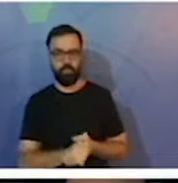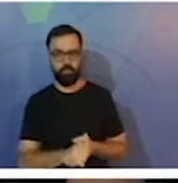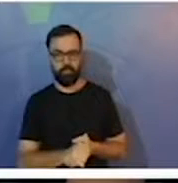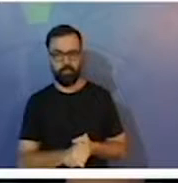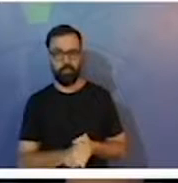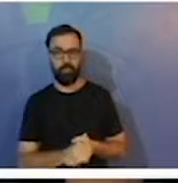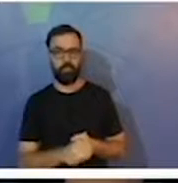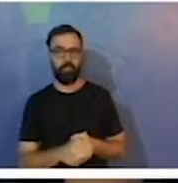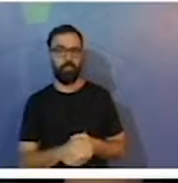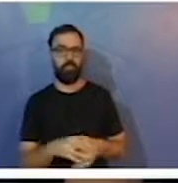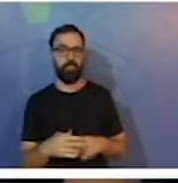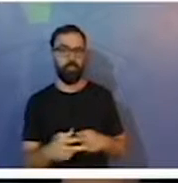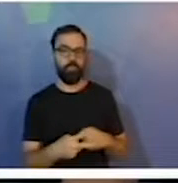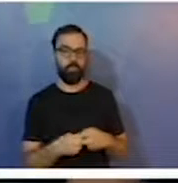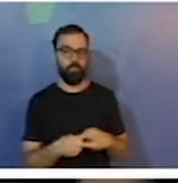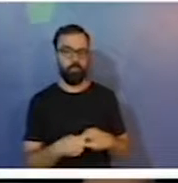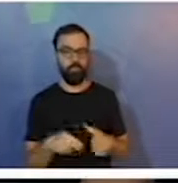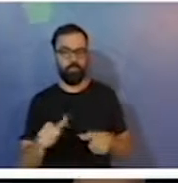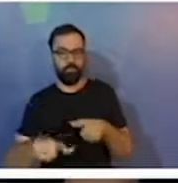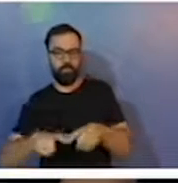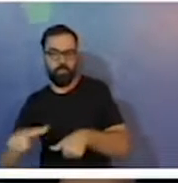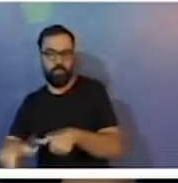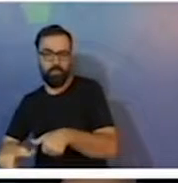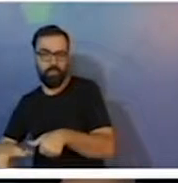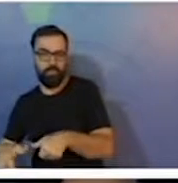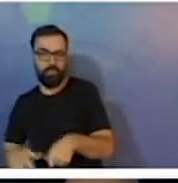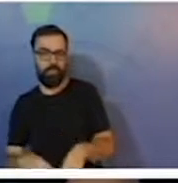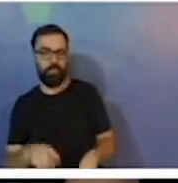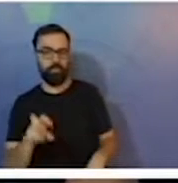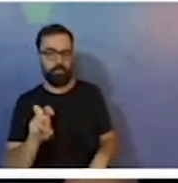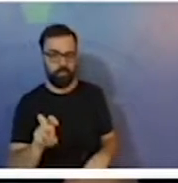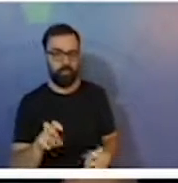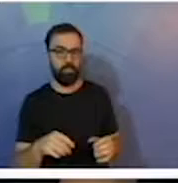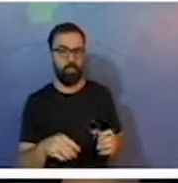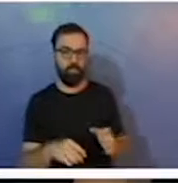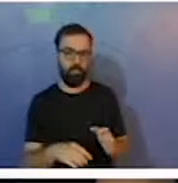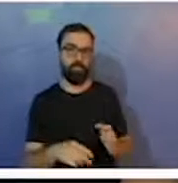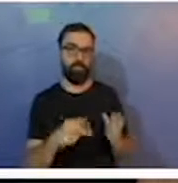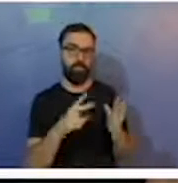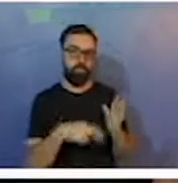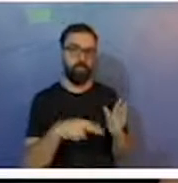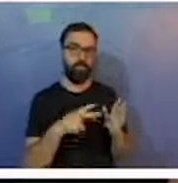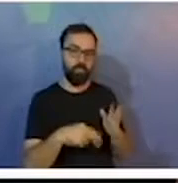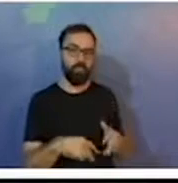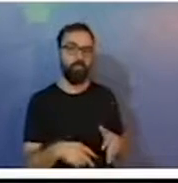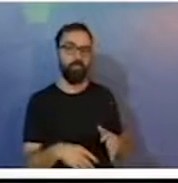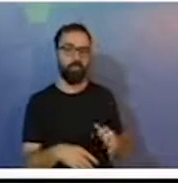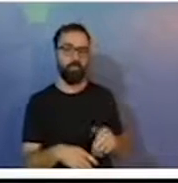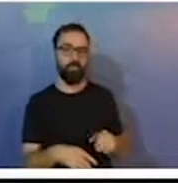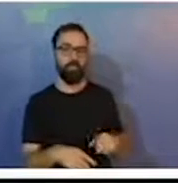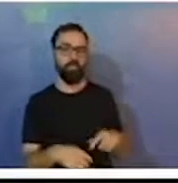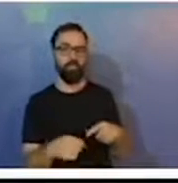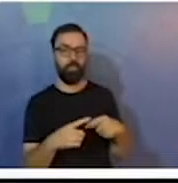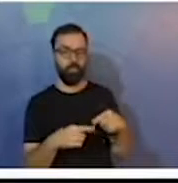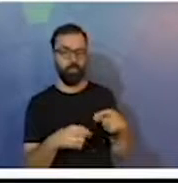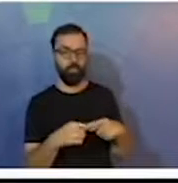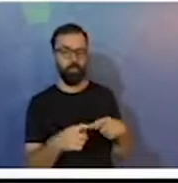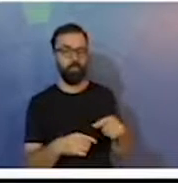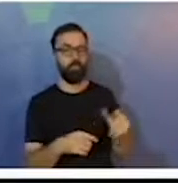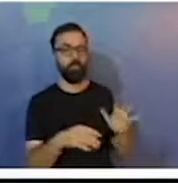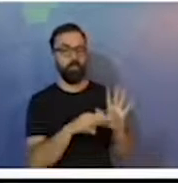daqui virar uma ordem 15 leia a lista dos ingredientes de uma receita